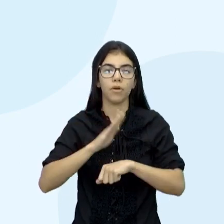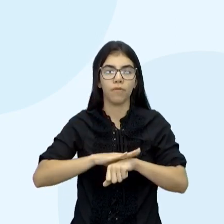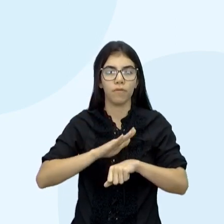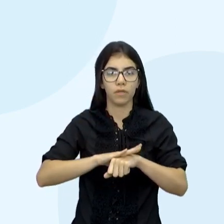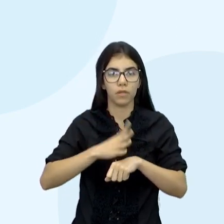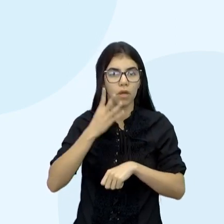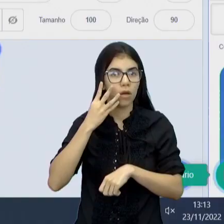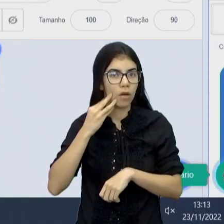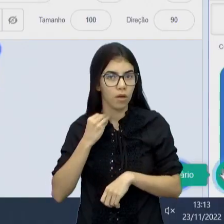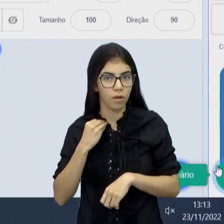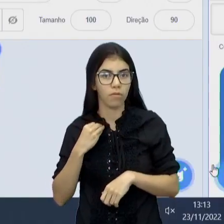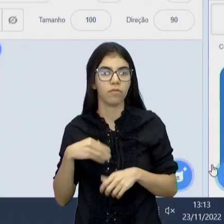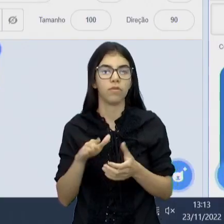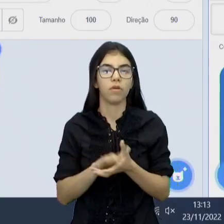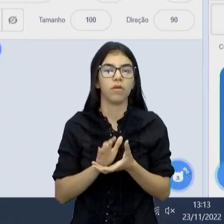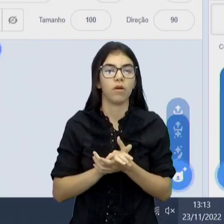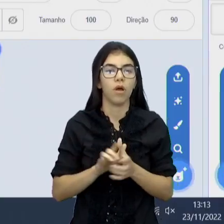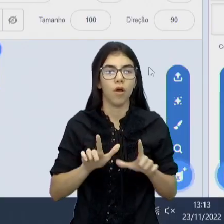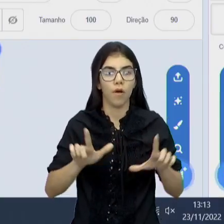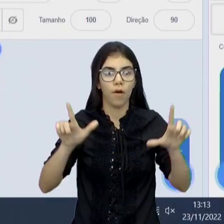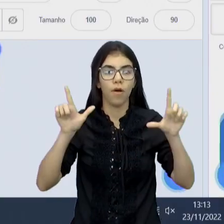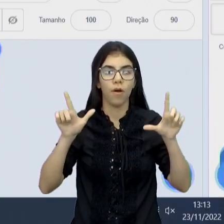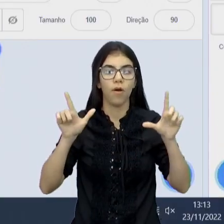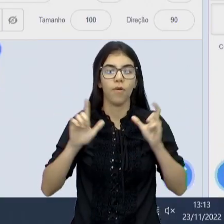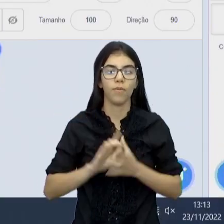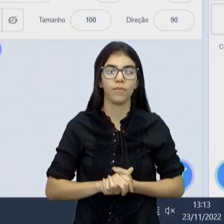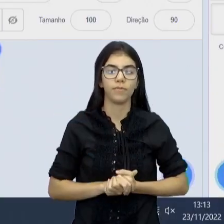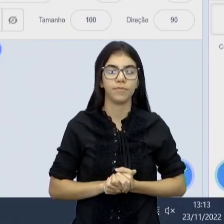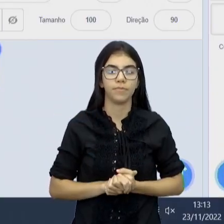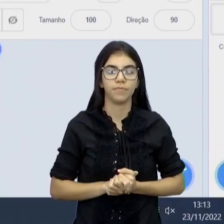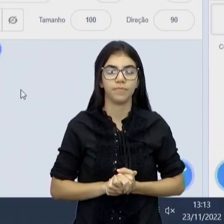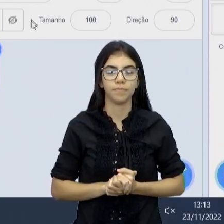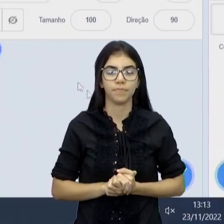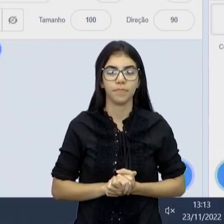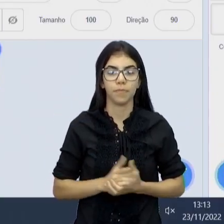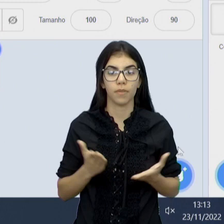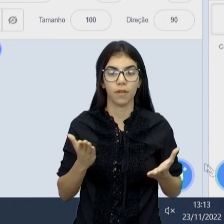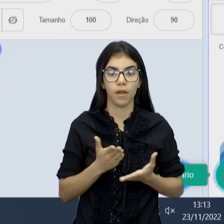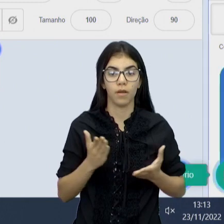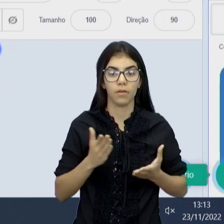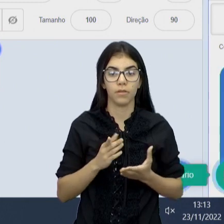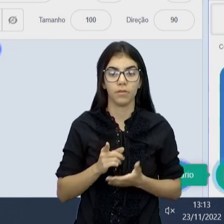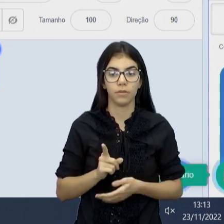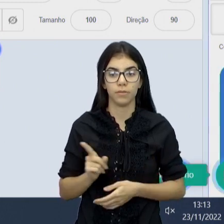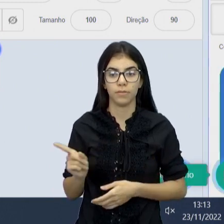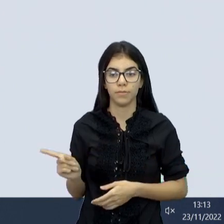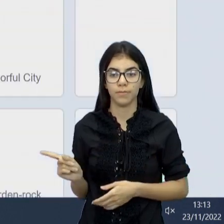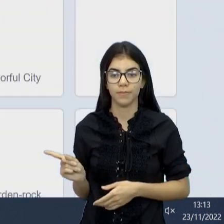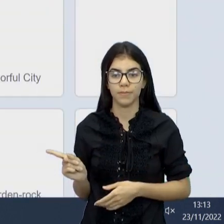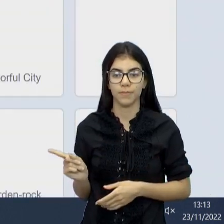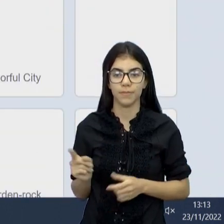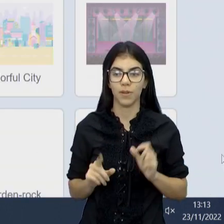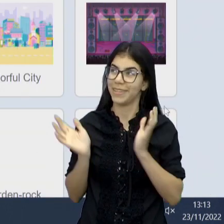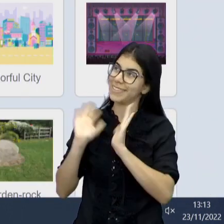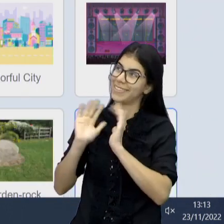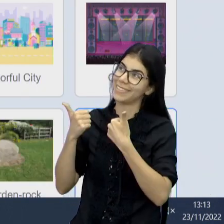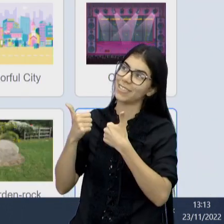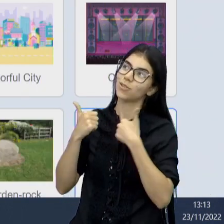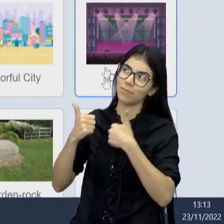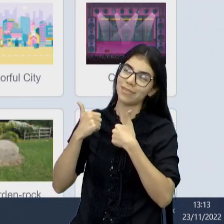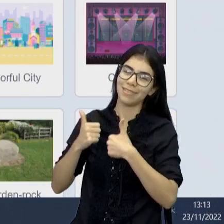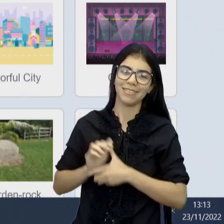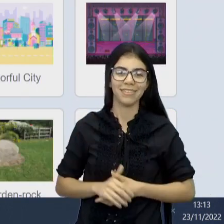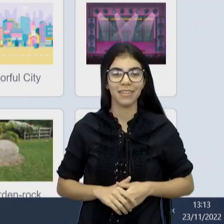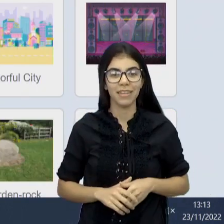Squash. Ok. Então pode espelhar a tela do Osmar pra mim. Espelhada. Muito bom. Vai lá no cantinho direito do lado aí da Carol, que já tá a Carol aí. Oi, Carol, tudo